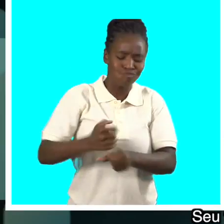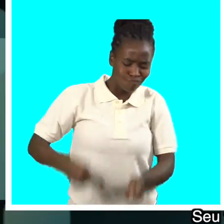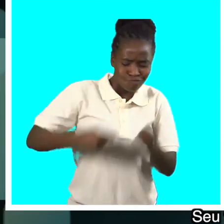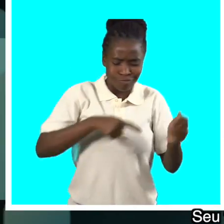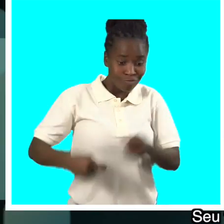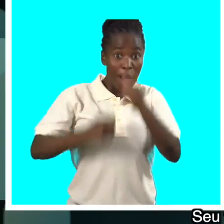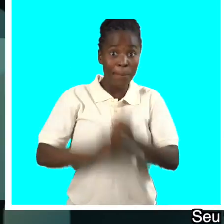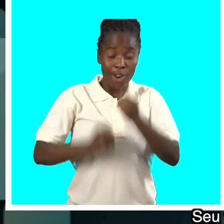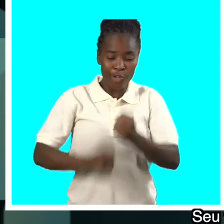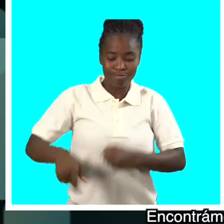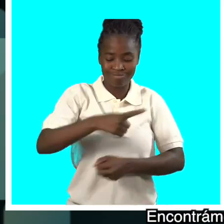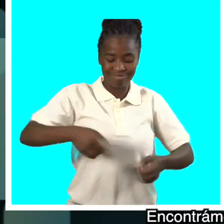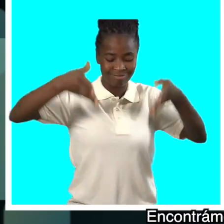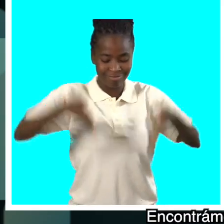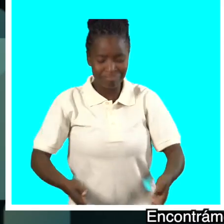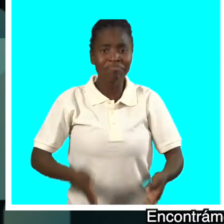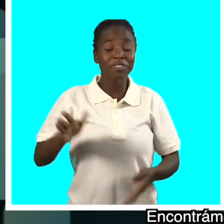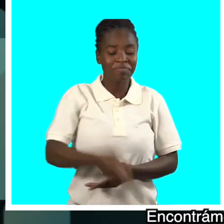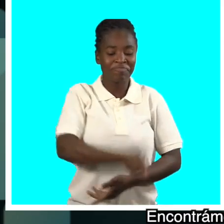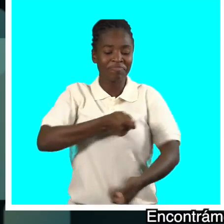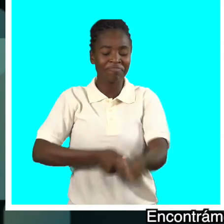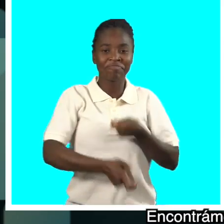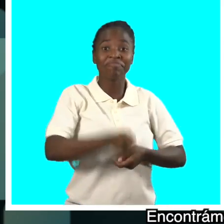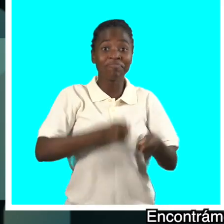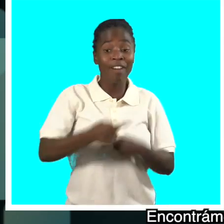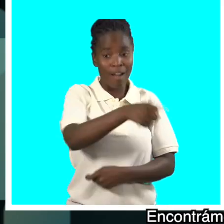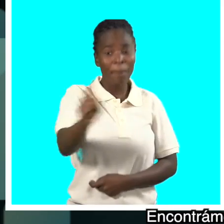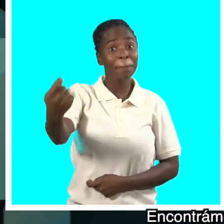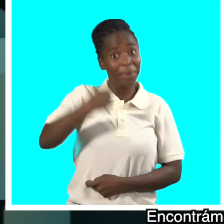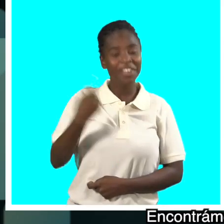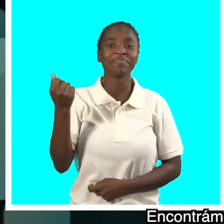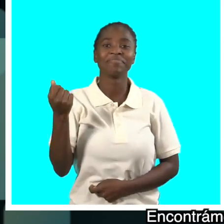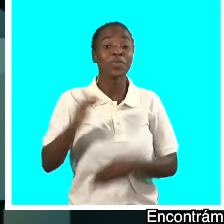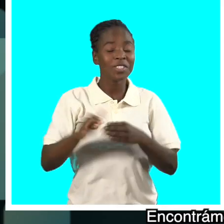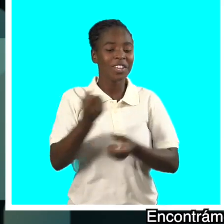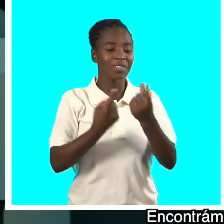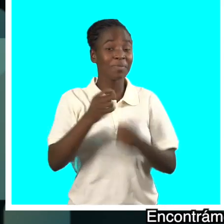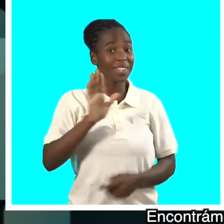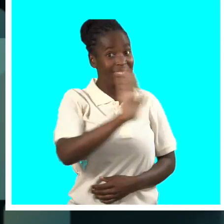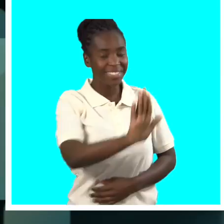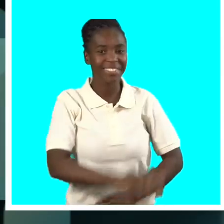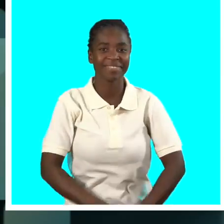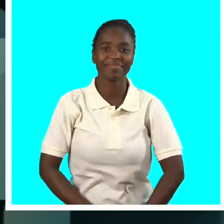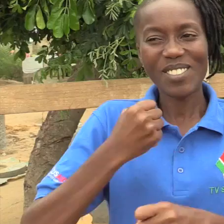nas casas destas famílias. Encontrámos-lo no meio da sua atividade que já lhe trouxe muitos benefícios.